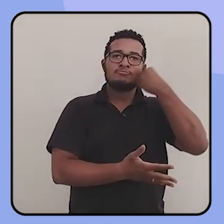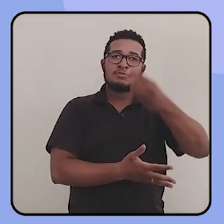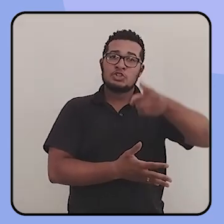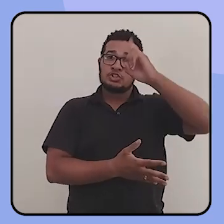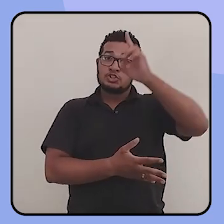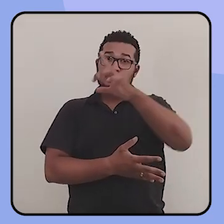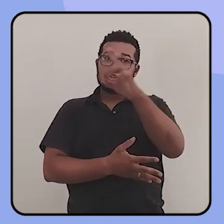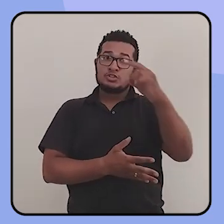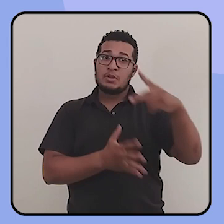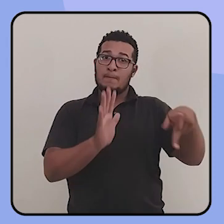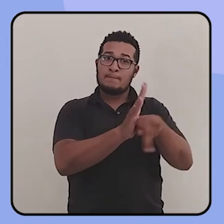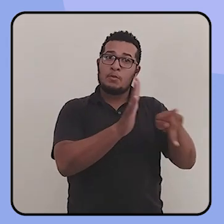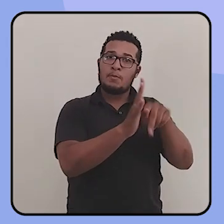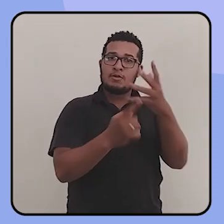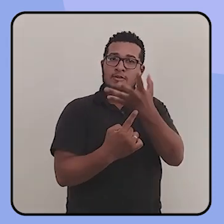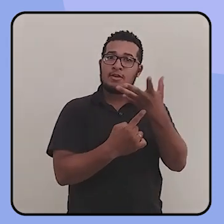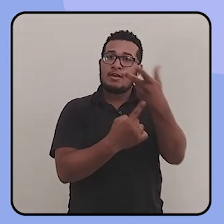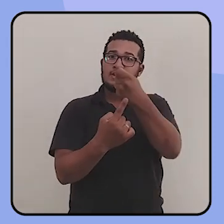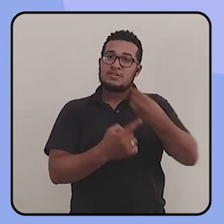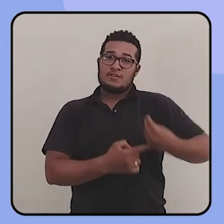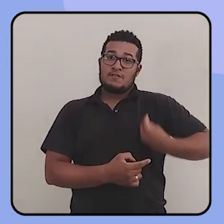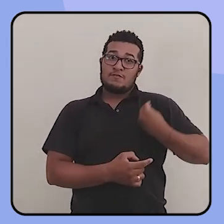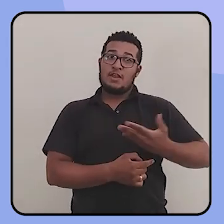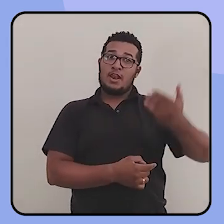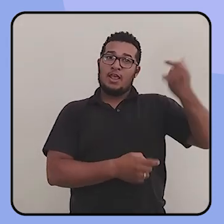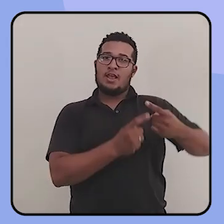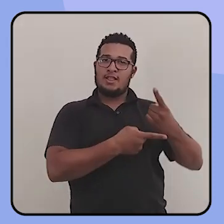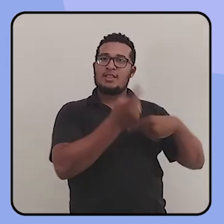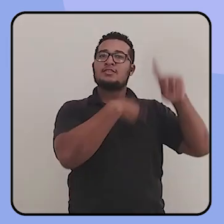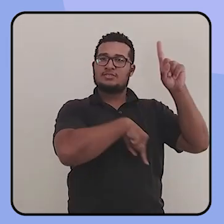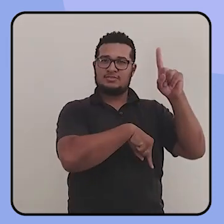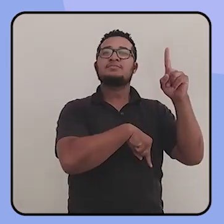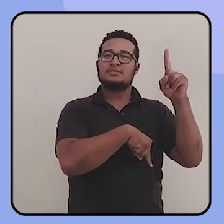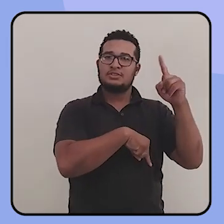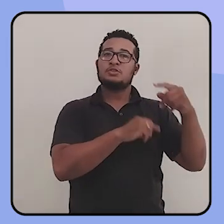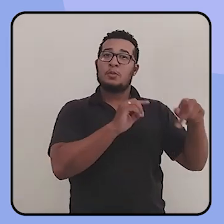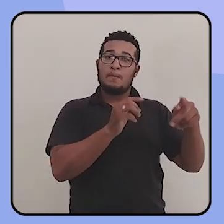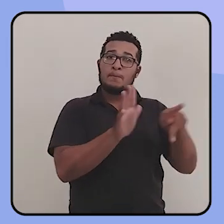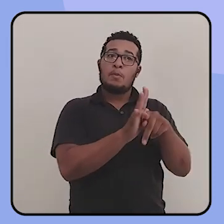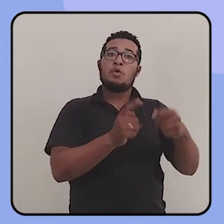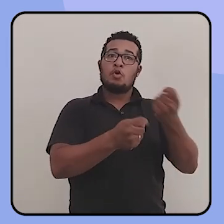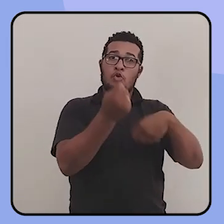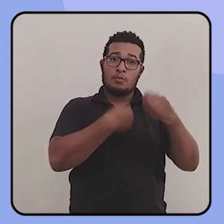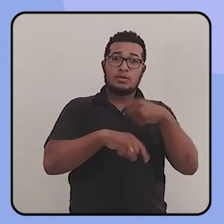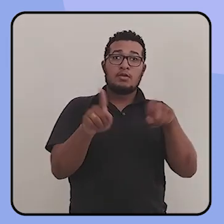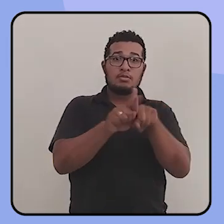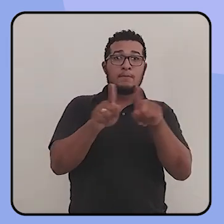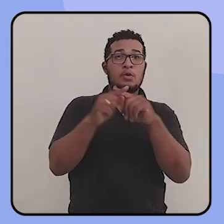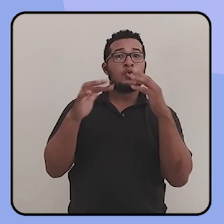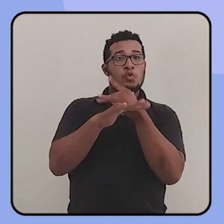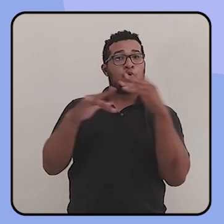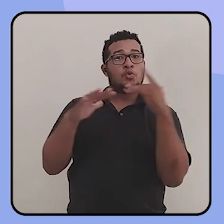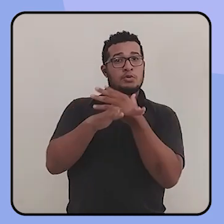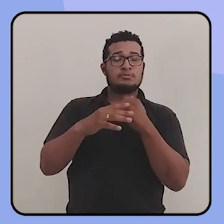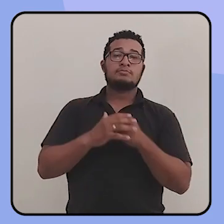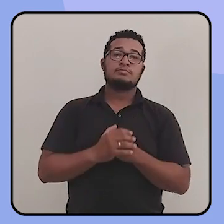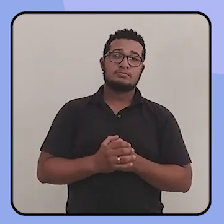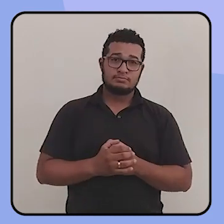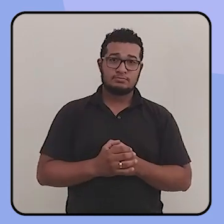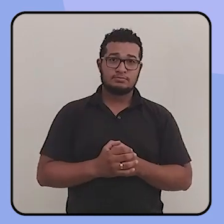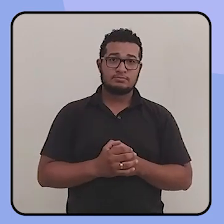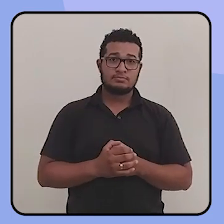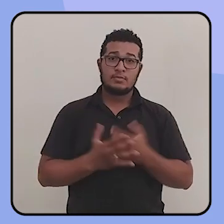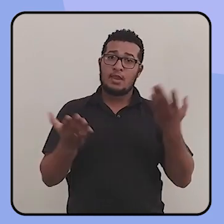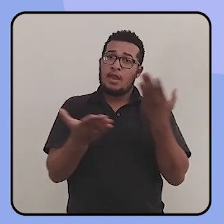é resultado da impressão de sucos de sabugo de milho na pasta da cerâmica. E o último item da